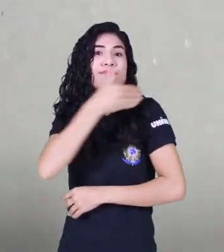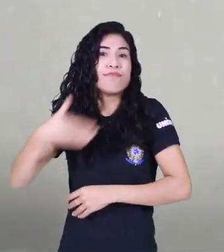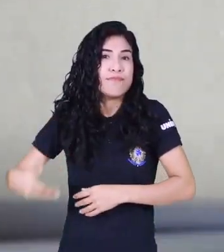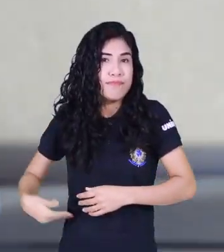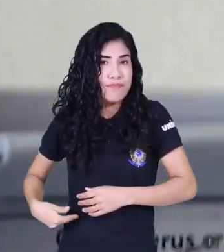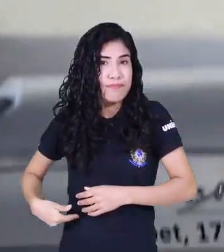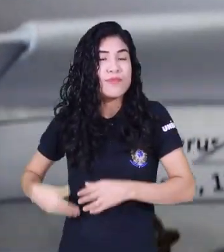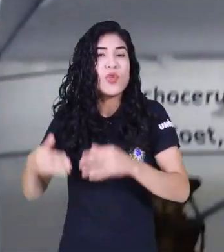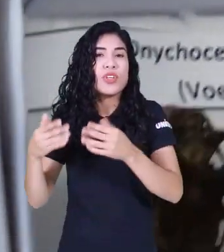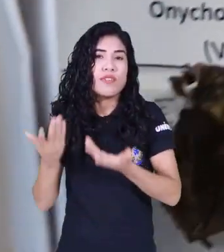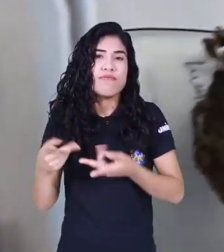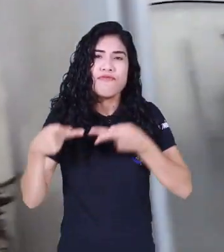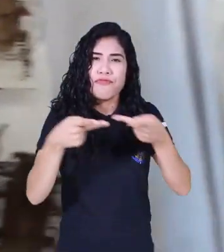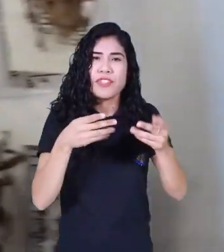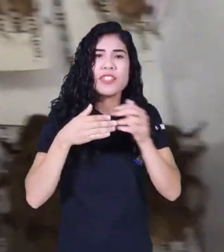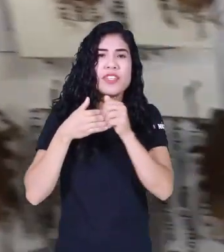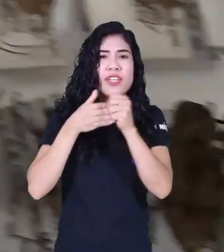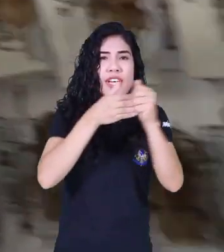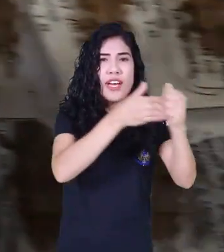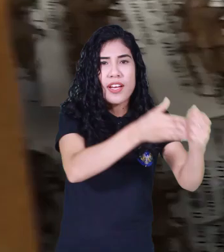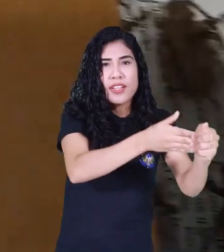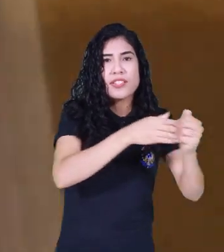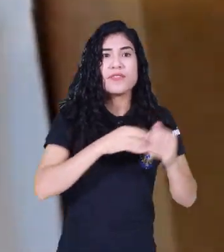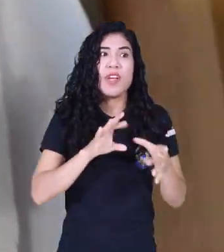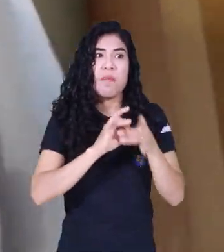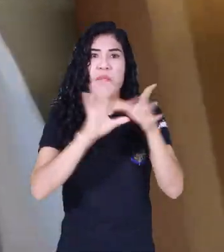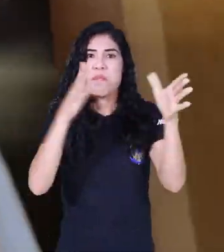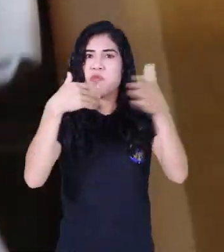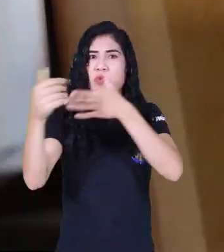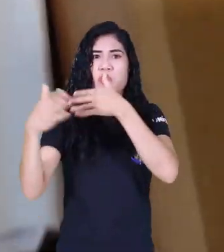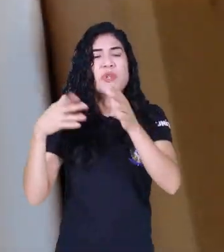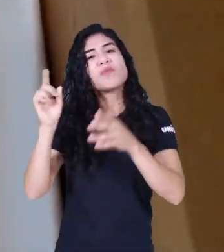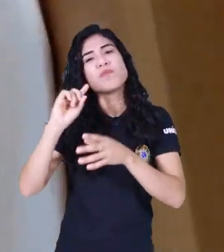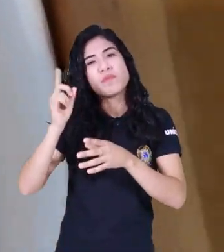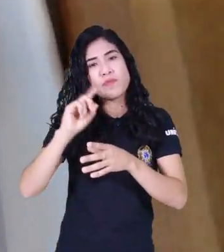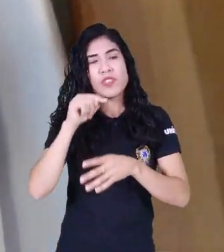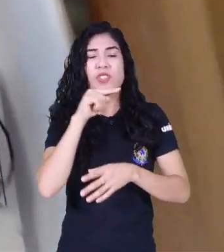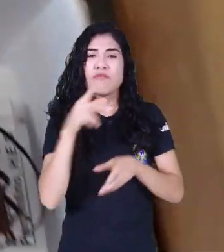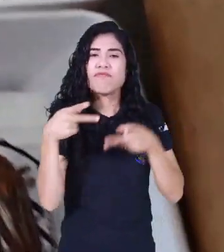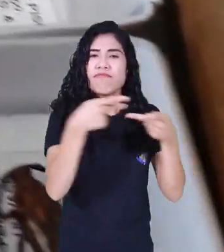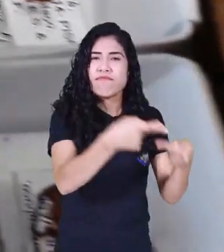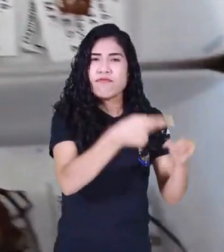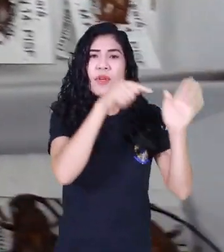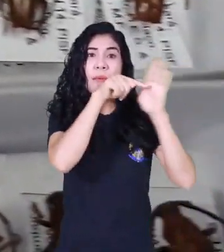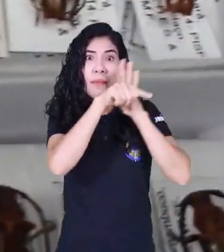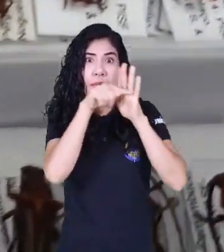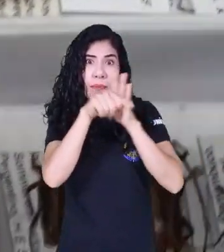guiadas. A coleção não é aberta a todos os públicos, geralmente acessível para fins de pesquisa.